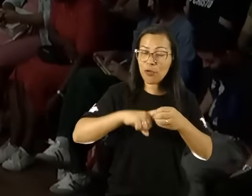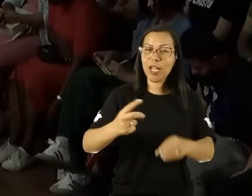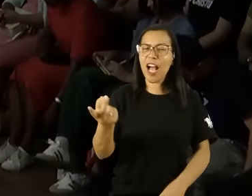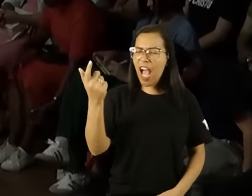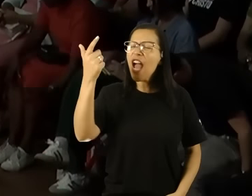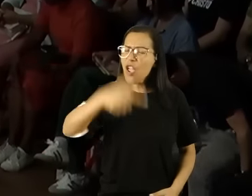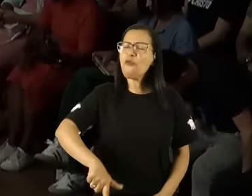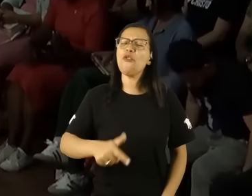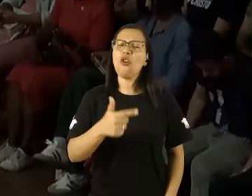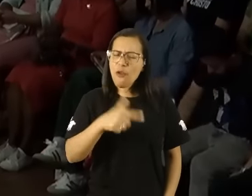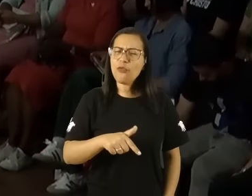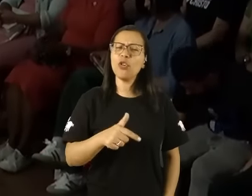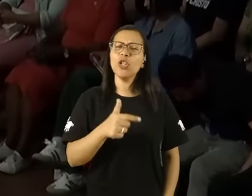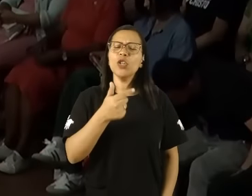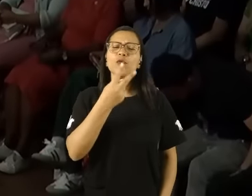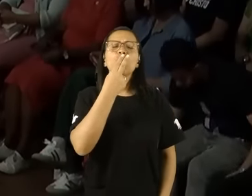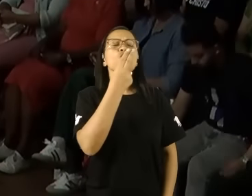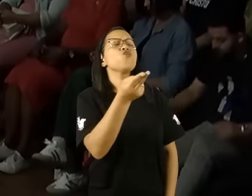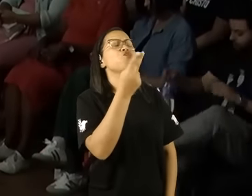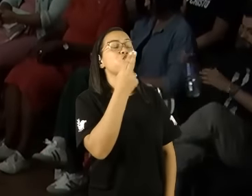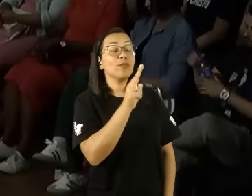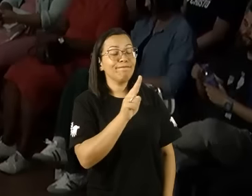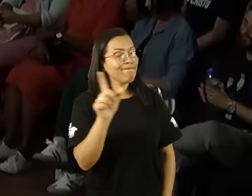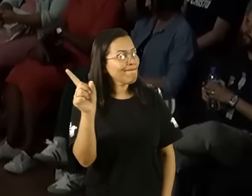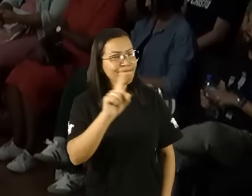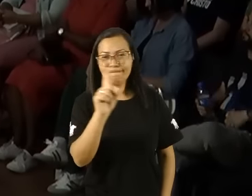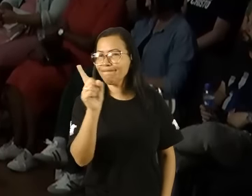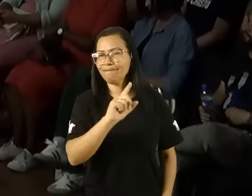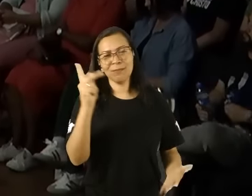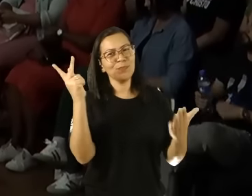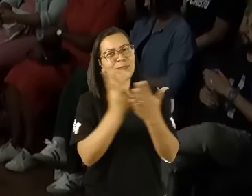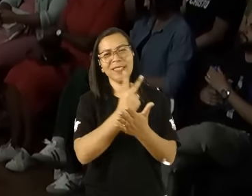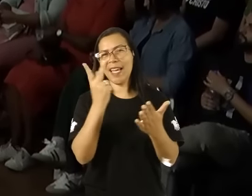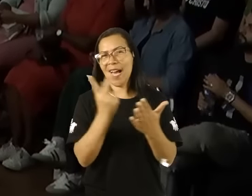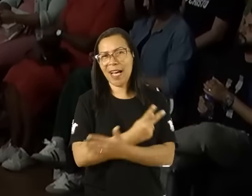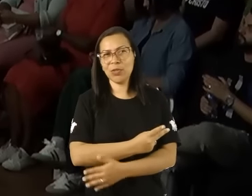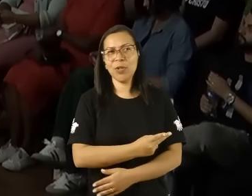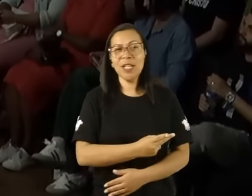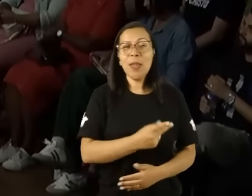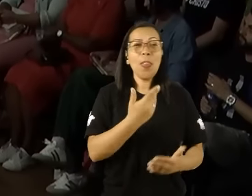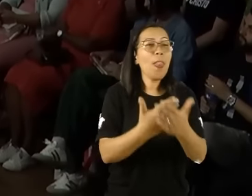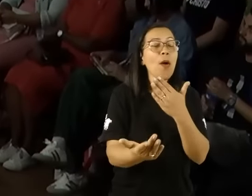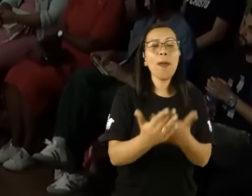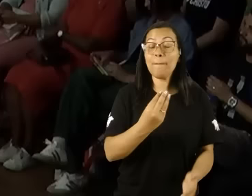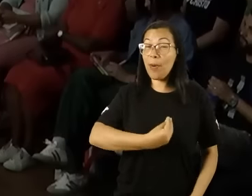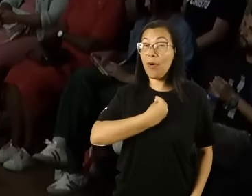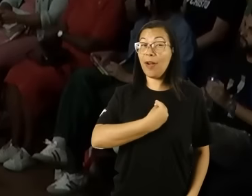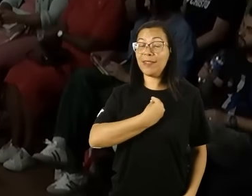vista, você pode voltar para a mesma danceteria, você pode voltar para o mesmo ambiente, você pode dar os primeiros passos, mas não vai ter mais